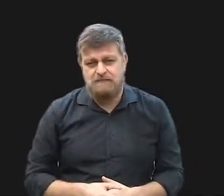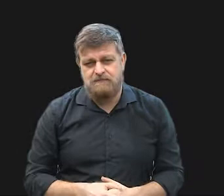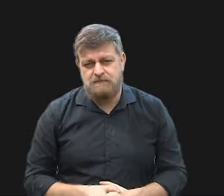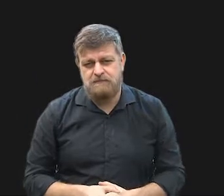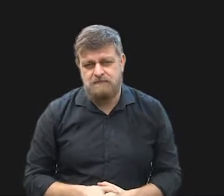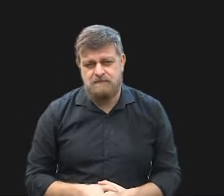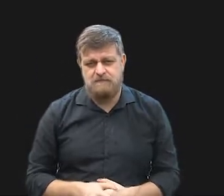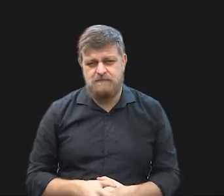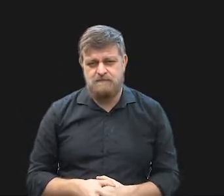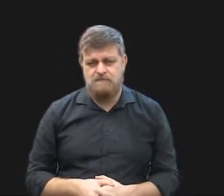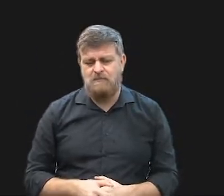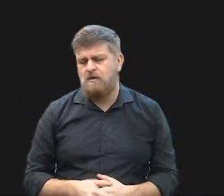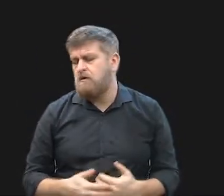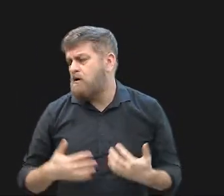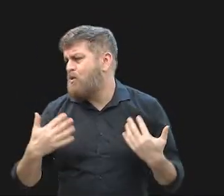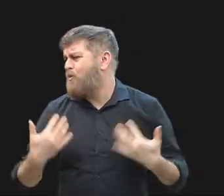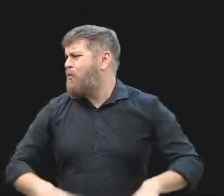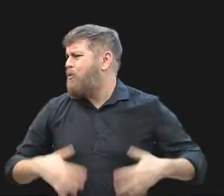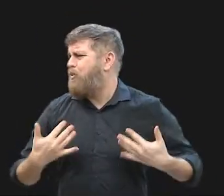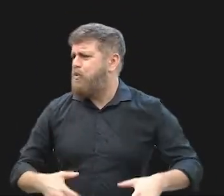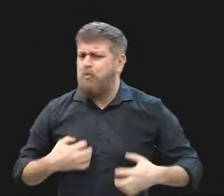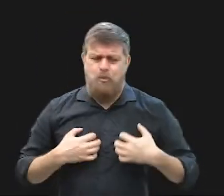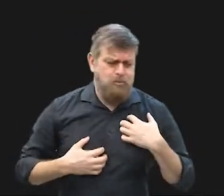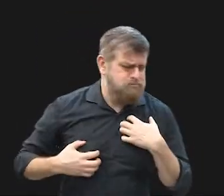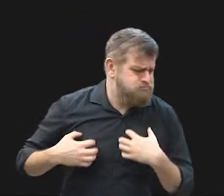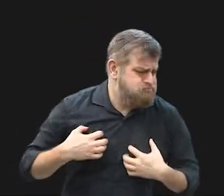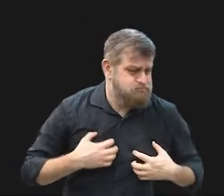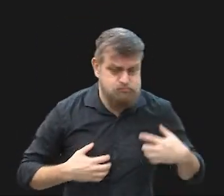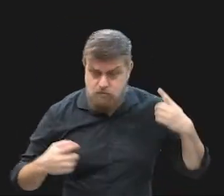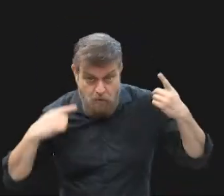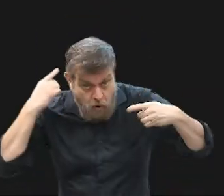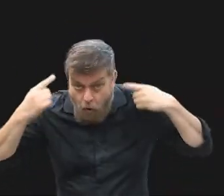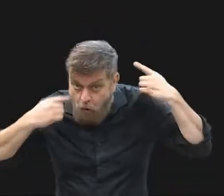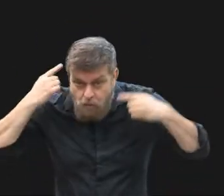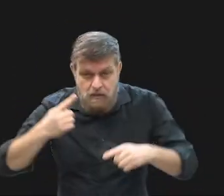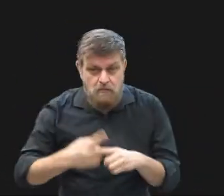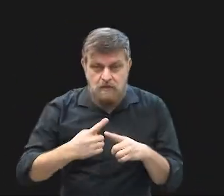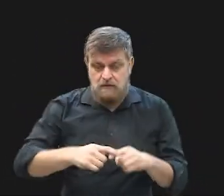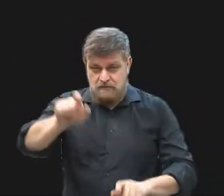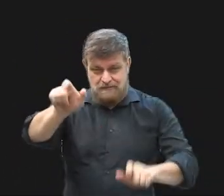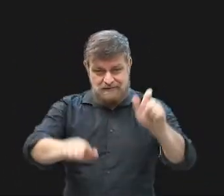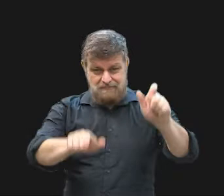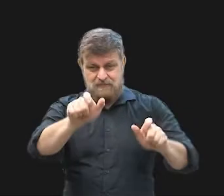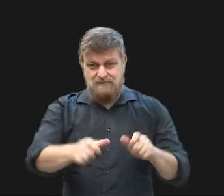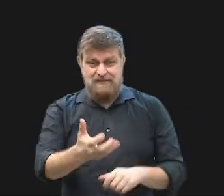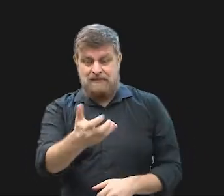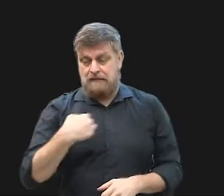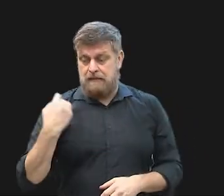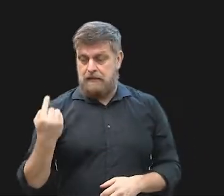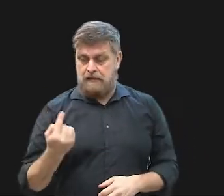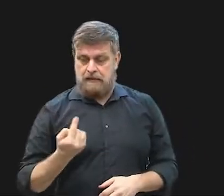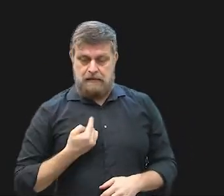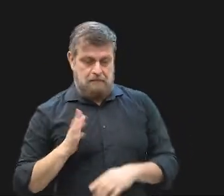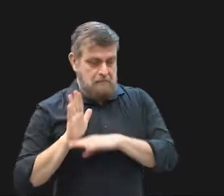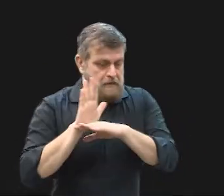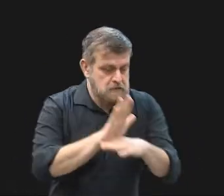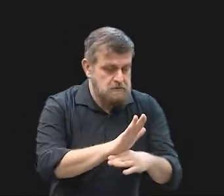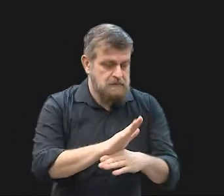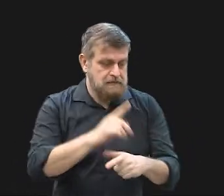Foi uma loucura, né? Porque as pessoas queriam que a gente resolvesse, a